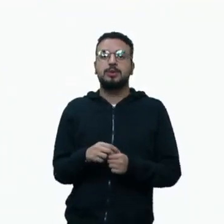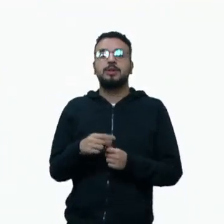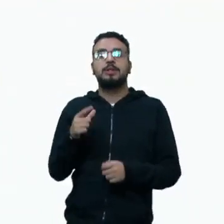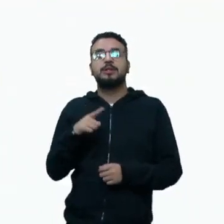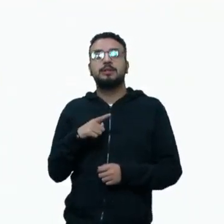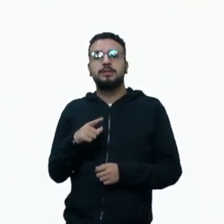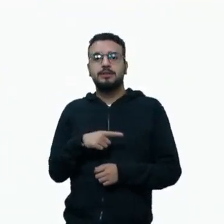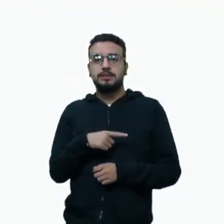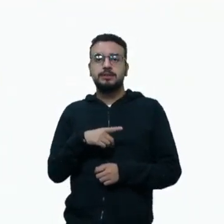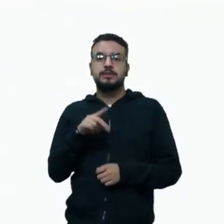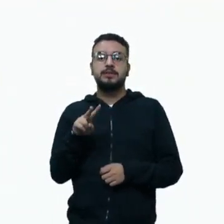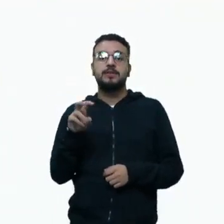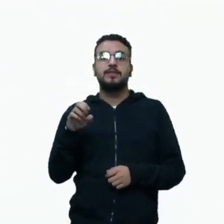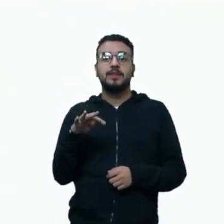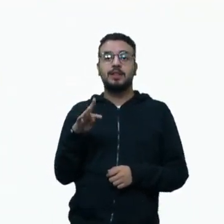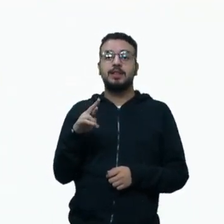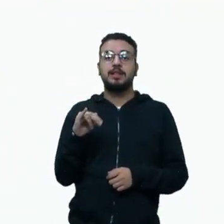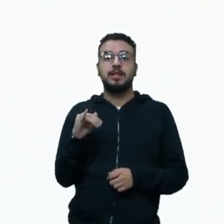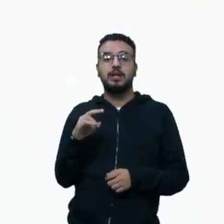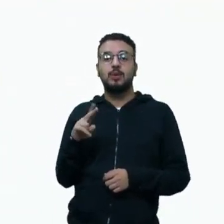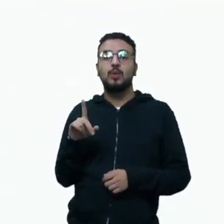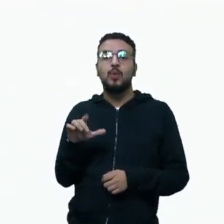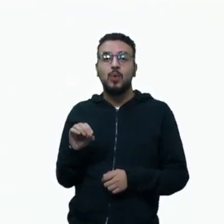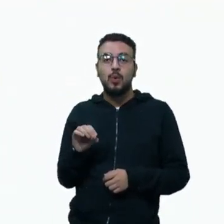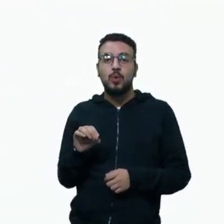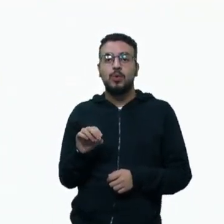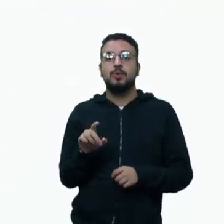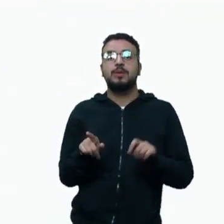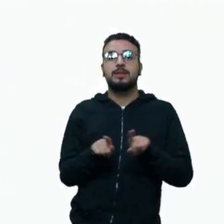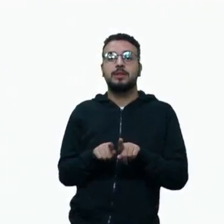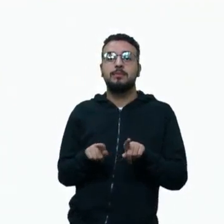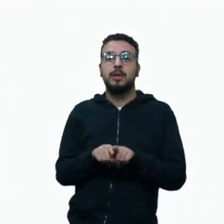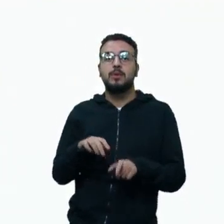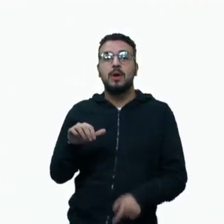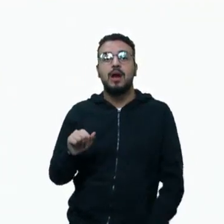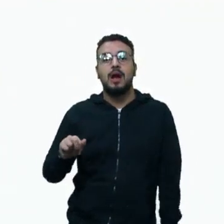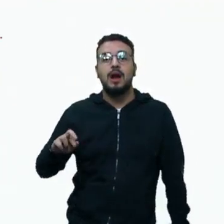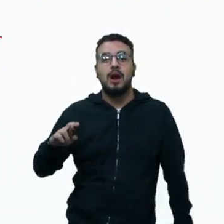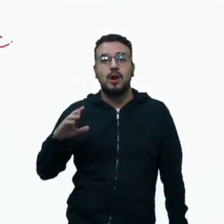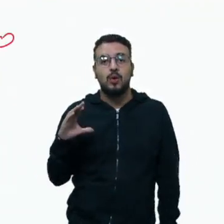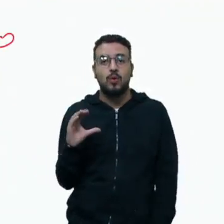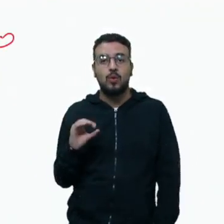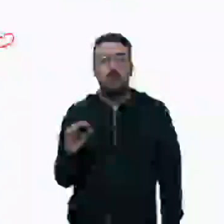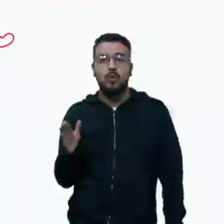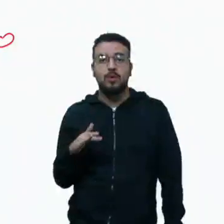ventrículos nessas regiões e nós temos o arco da aorta aqui.